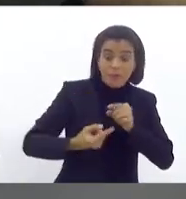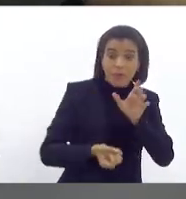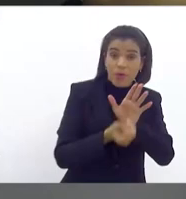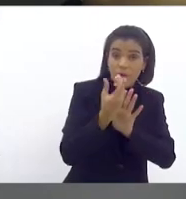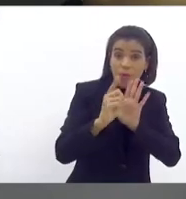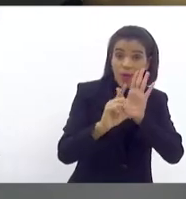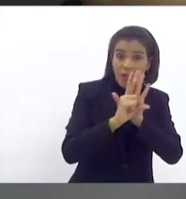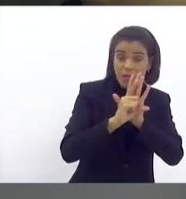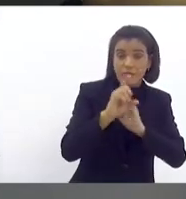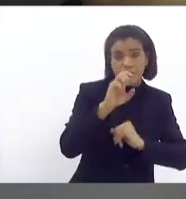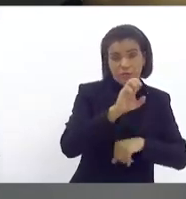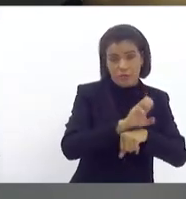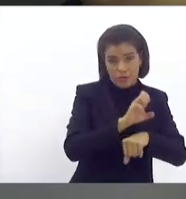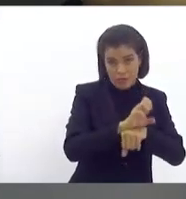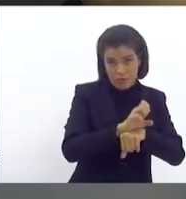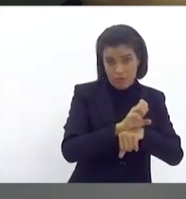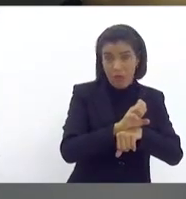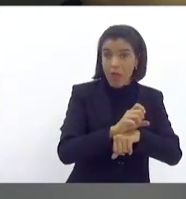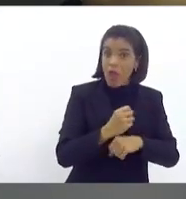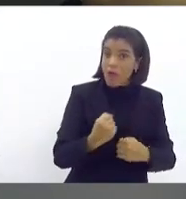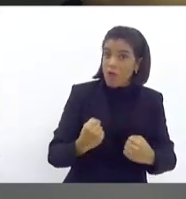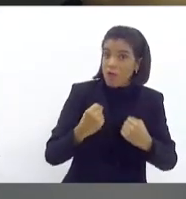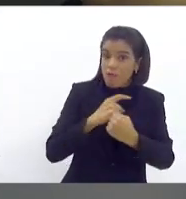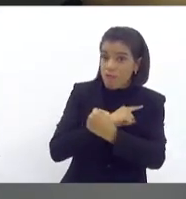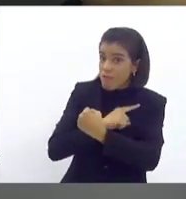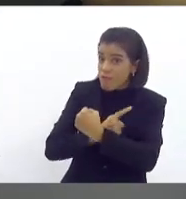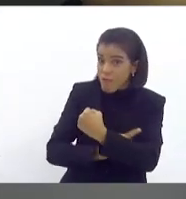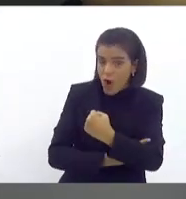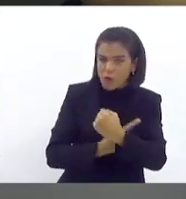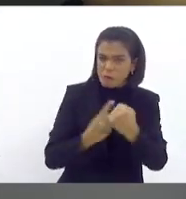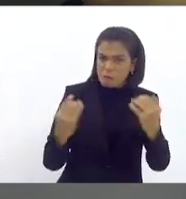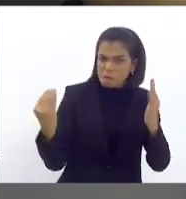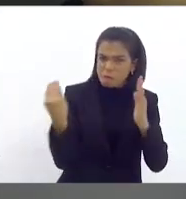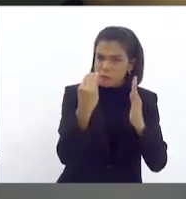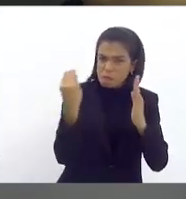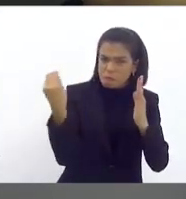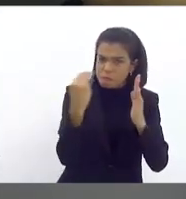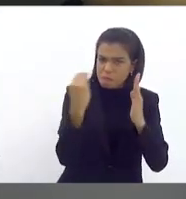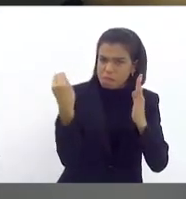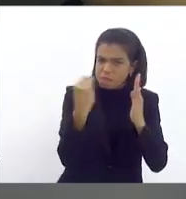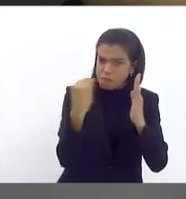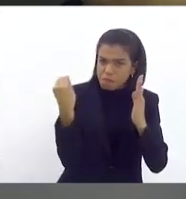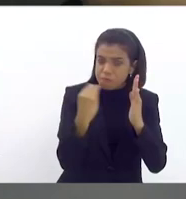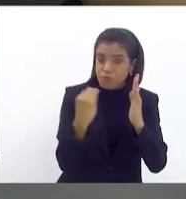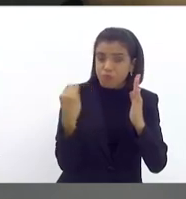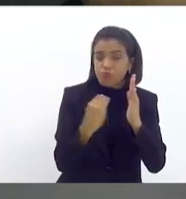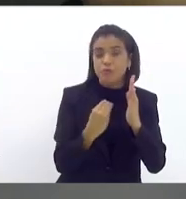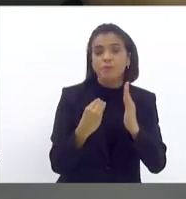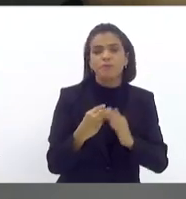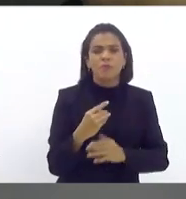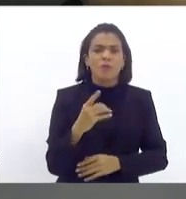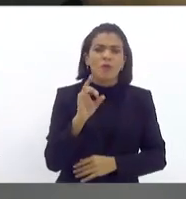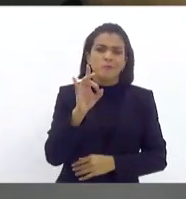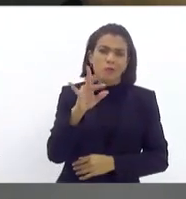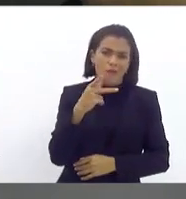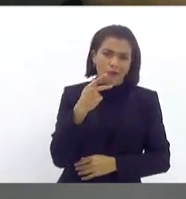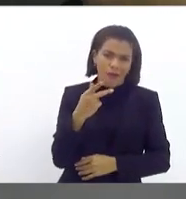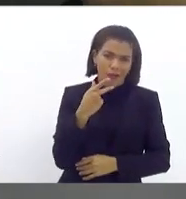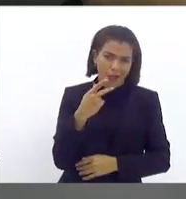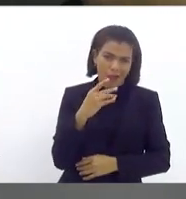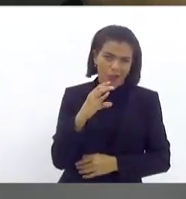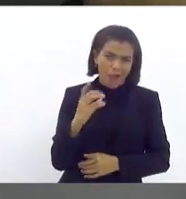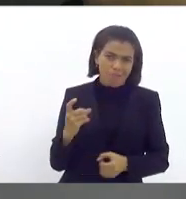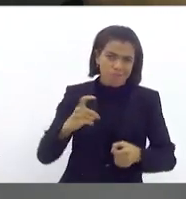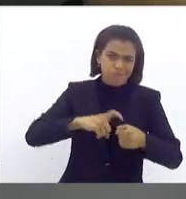está modificando, que é mais forte ainda. Porque a gente verificou o seguinte, não basta dizer que ama as cooperativas.